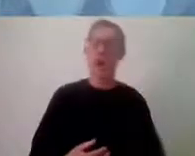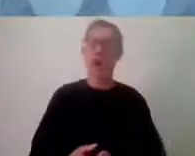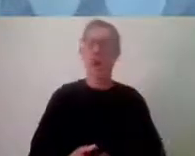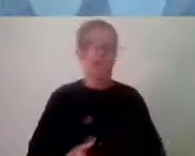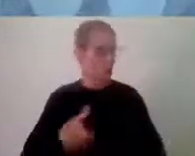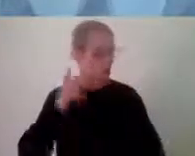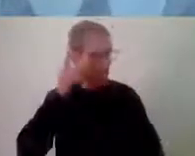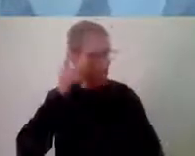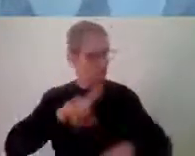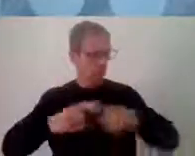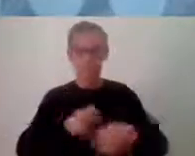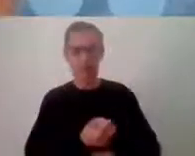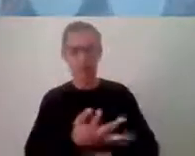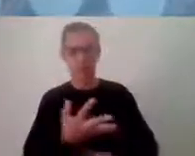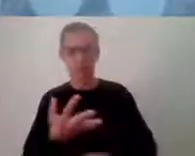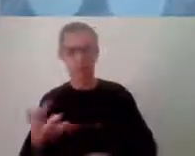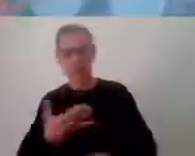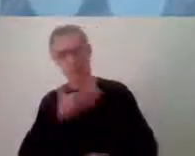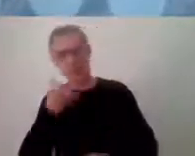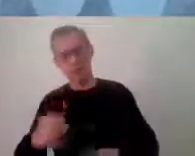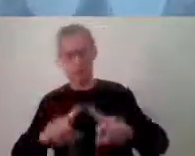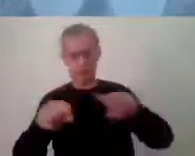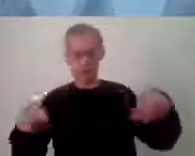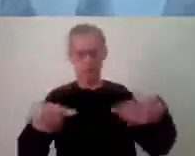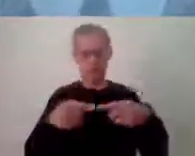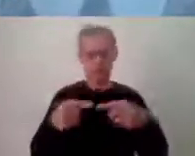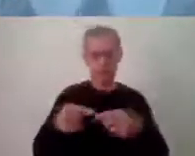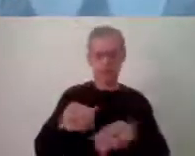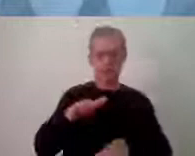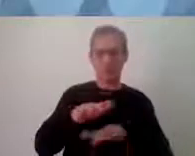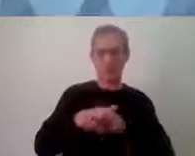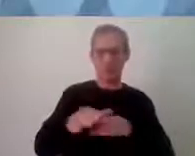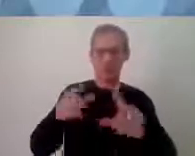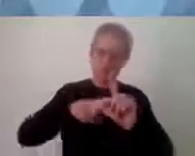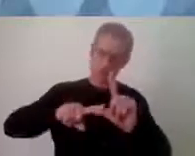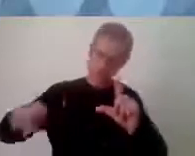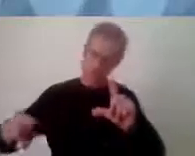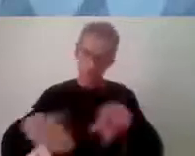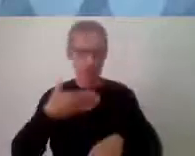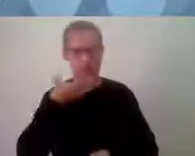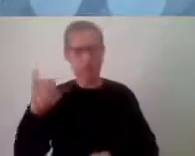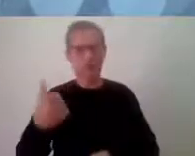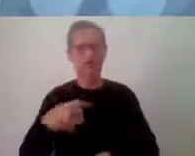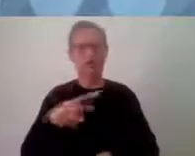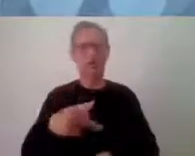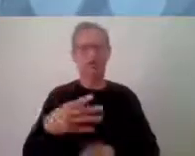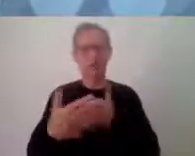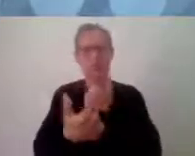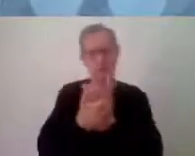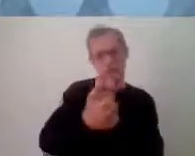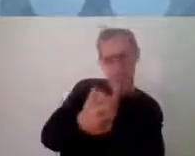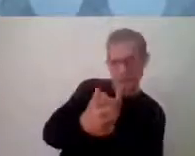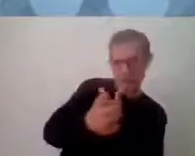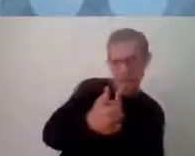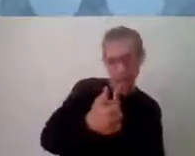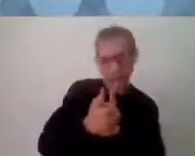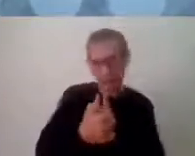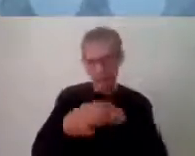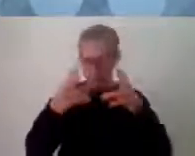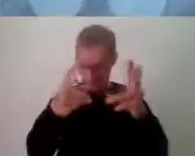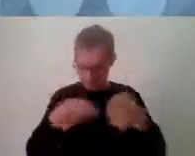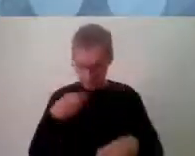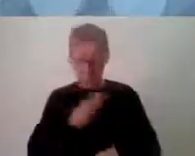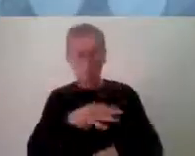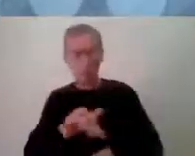de retângulos que você construir abaixo da minha curva, melhor é a sua aproximação. Perceba que no